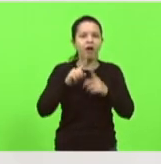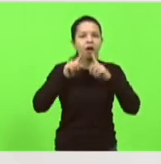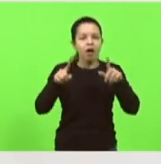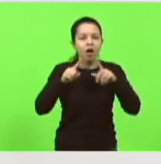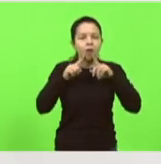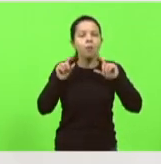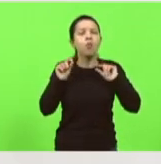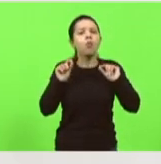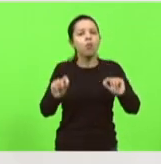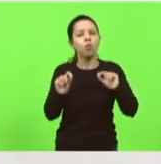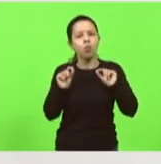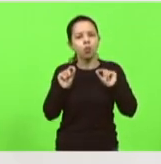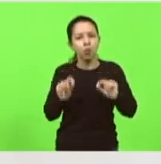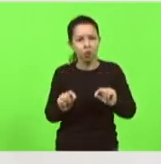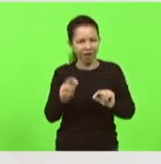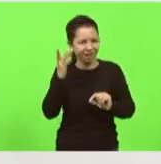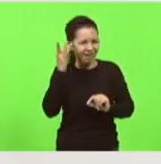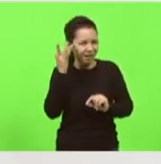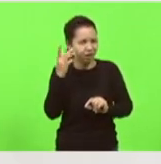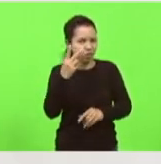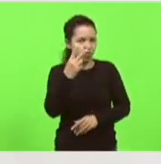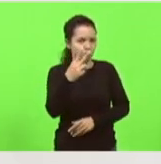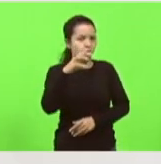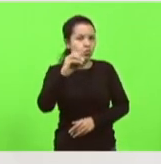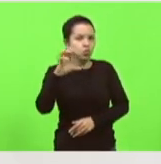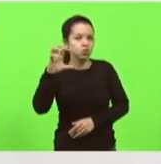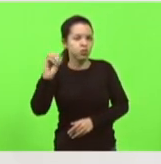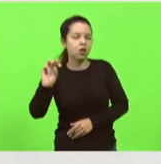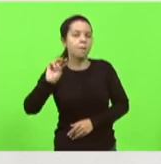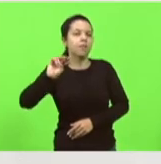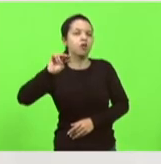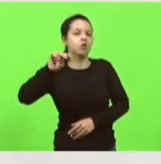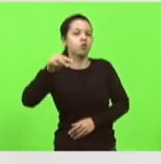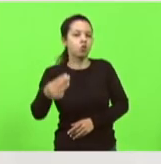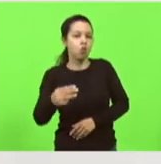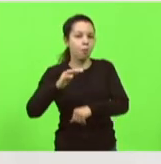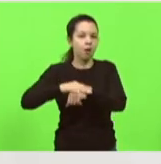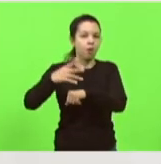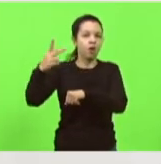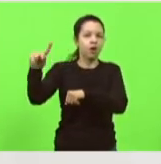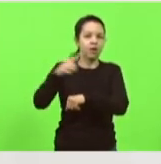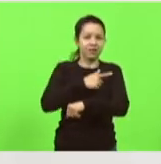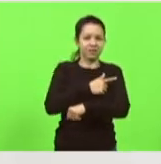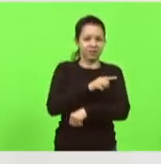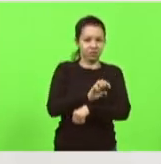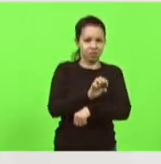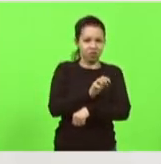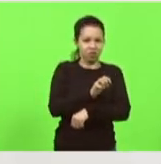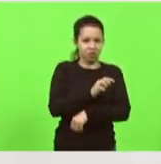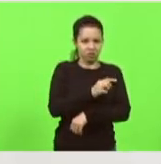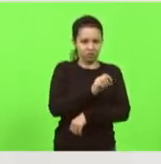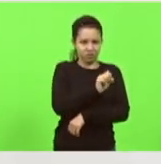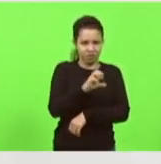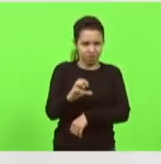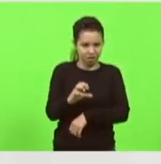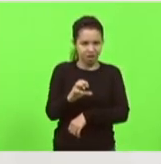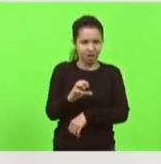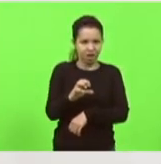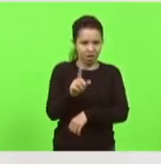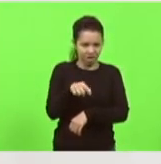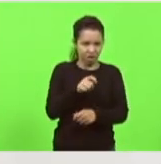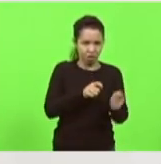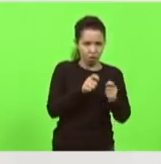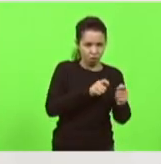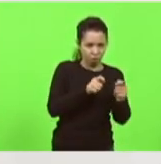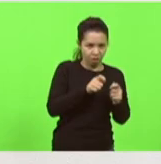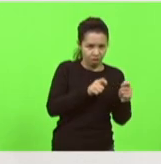acha que esses 200 milhões que estão saindo do governo do estado de Santa Catarina foi o quê? Foi economia feita pelo governador passado?